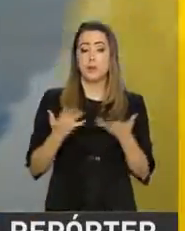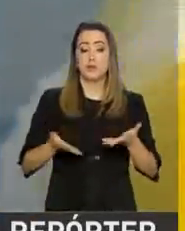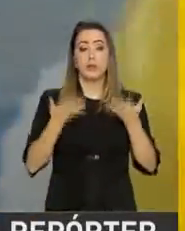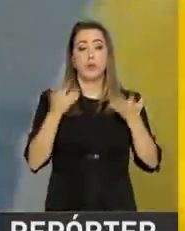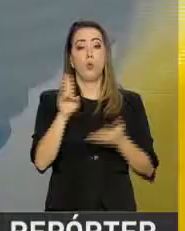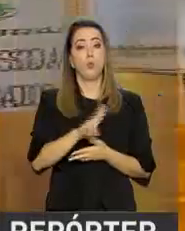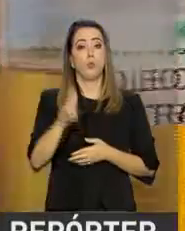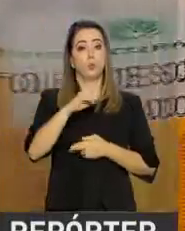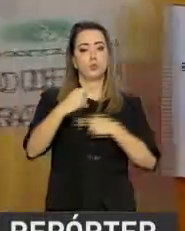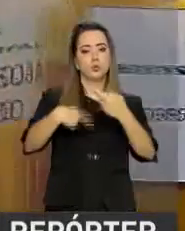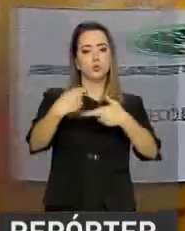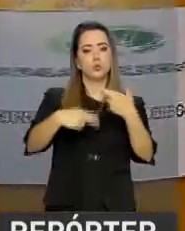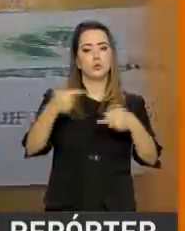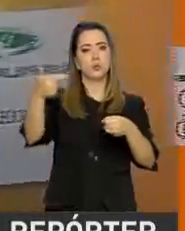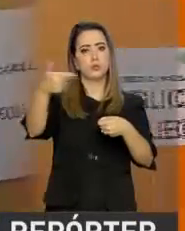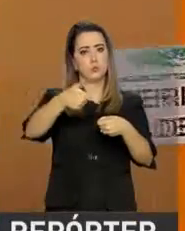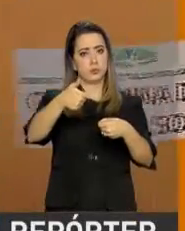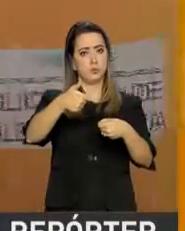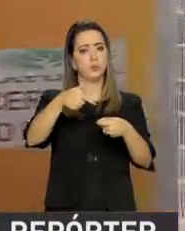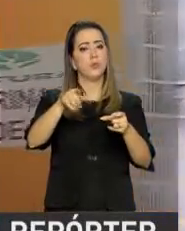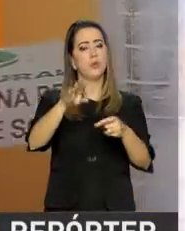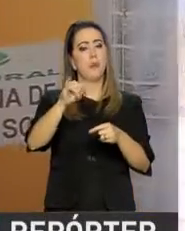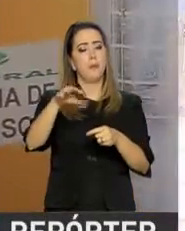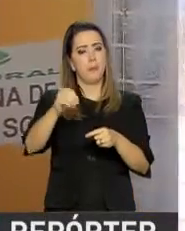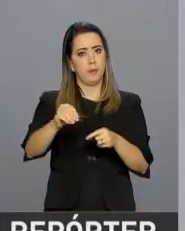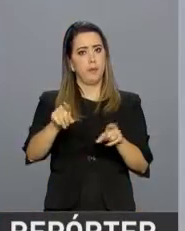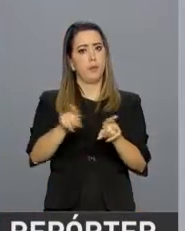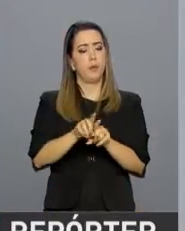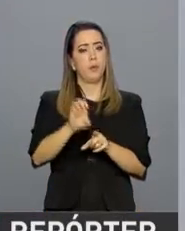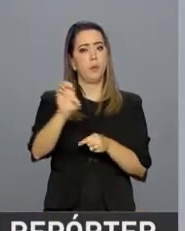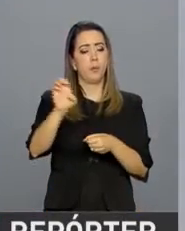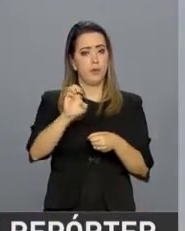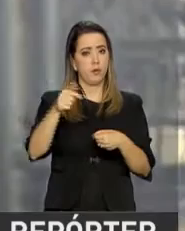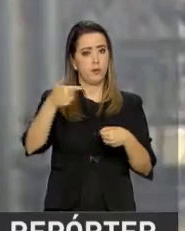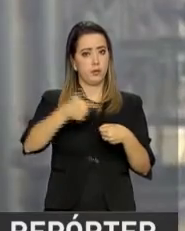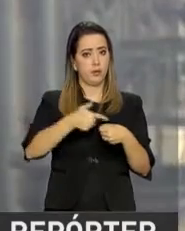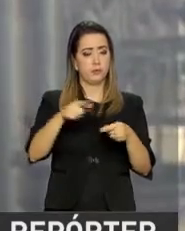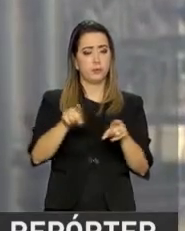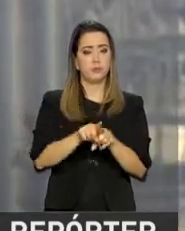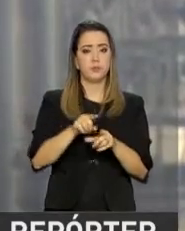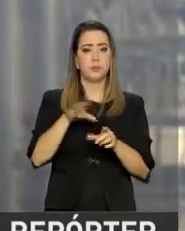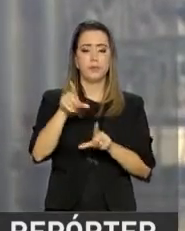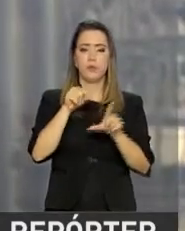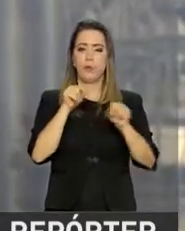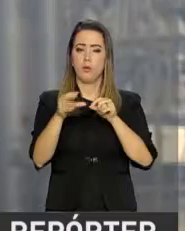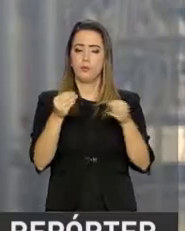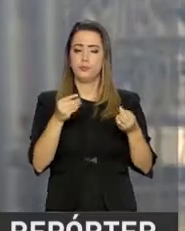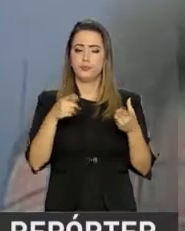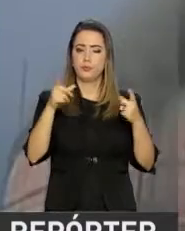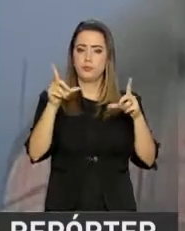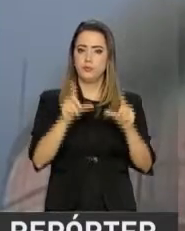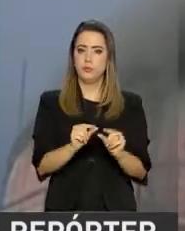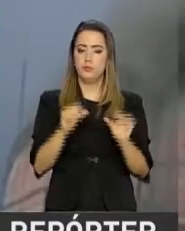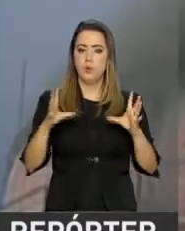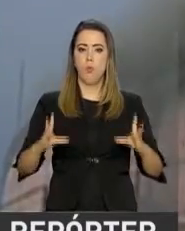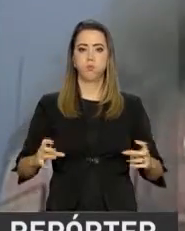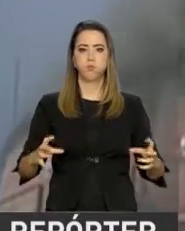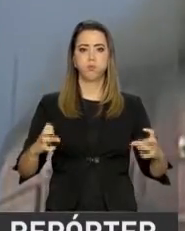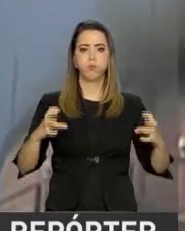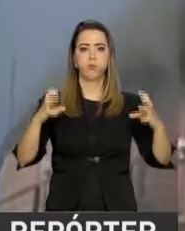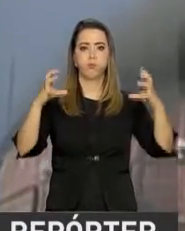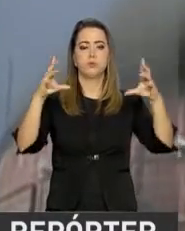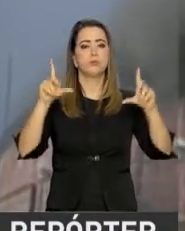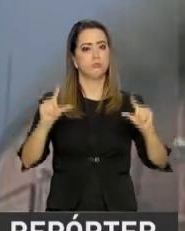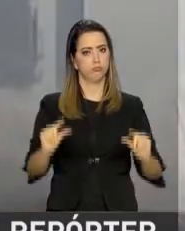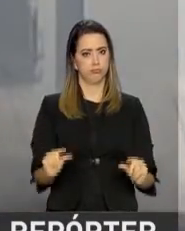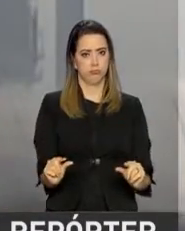renováveis como o etanol eo biodiesel estabelece como serão definidas as metas de redução das emissões de gases do